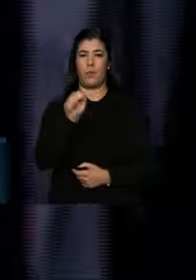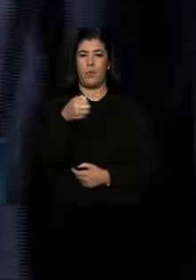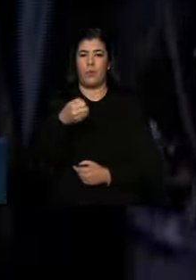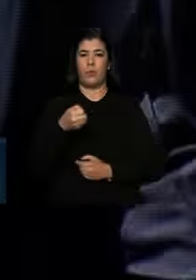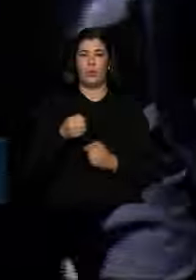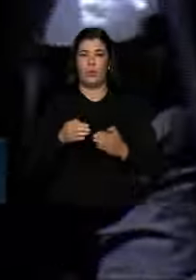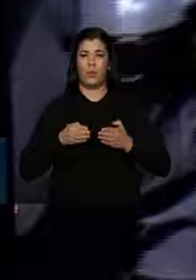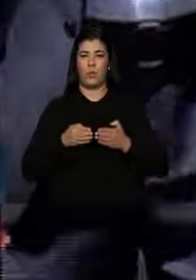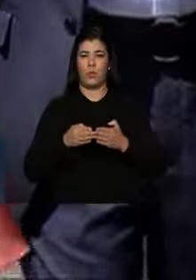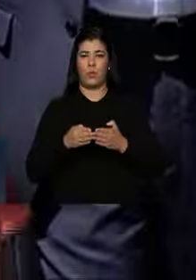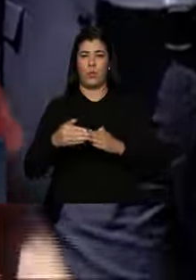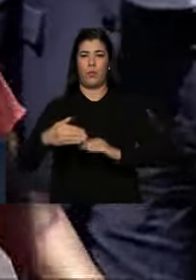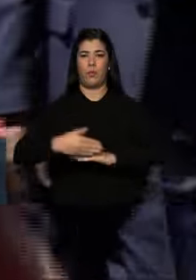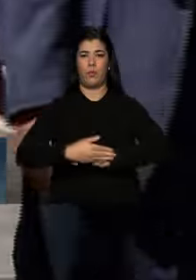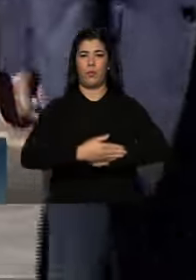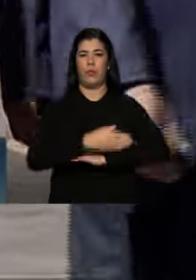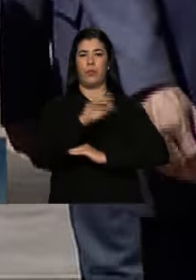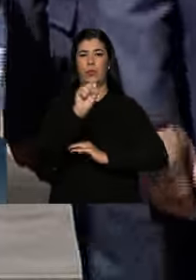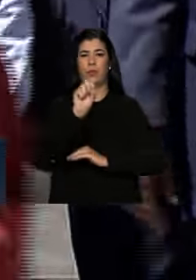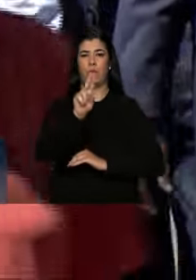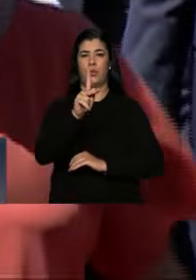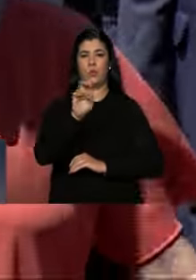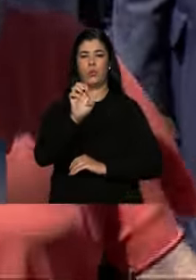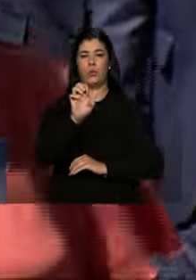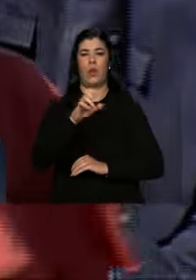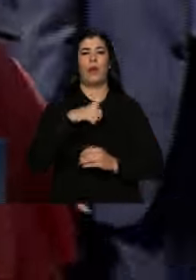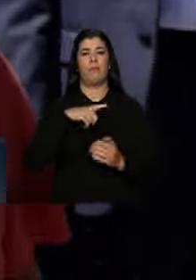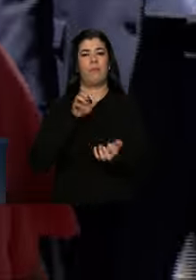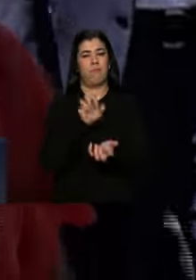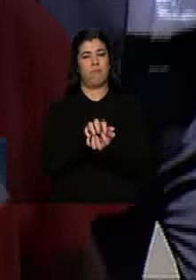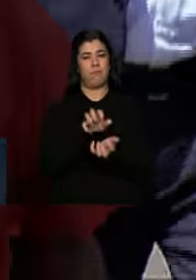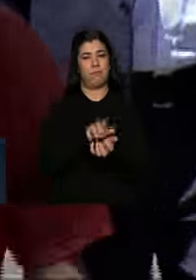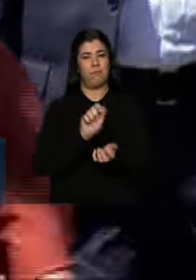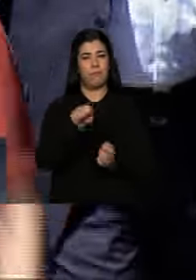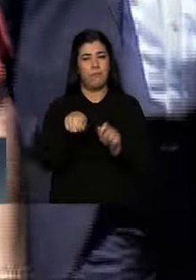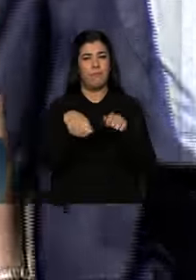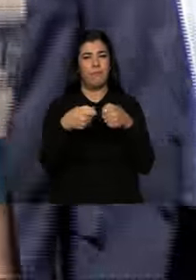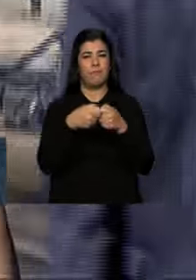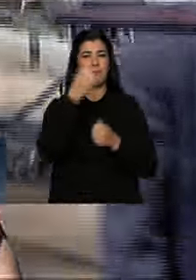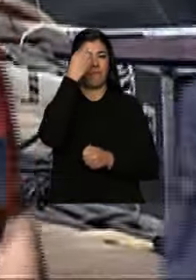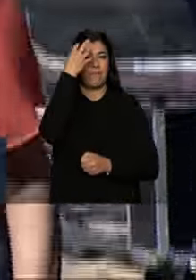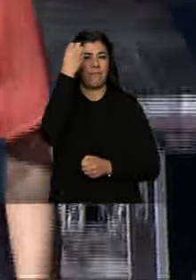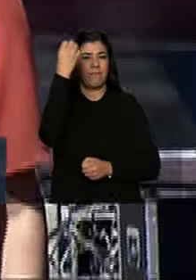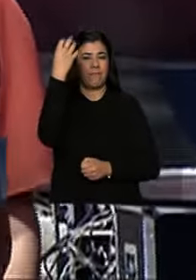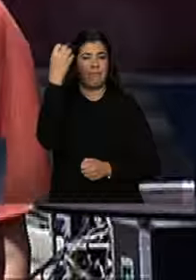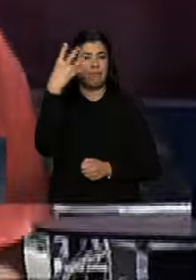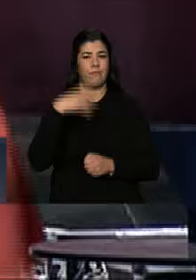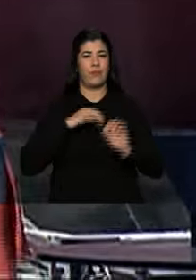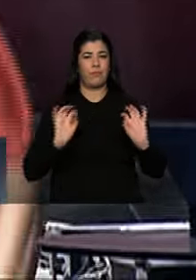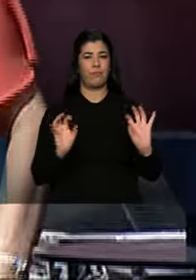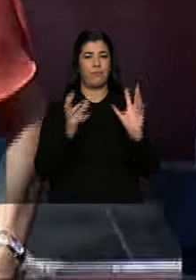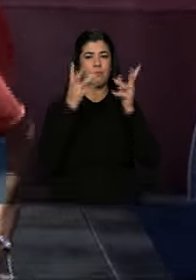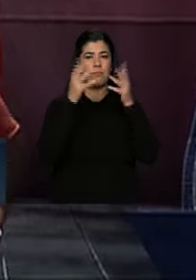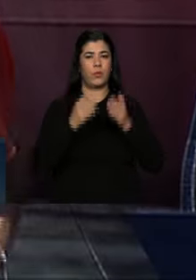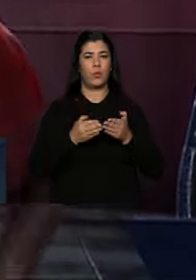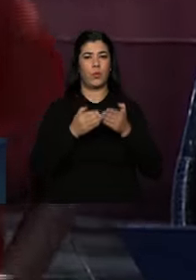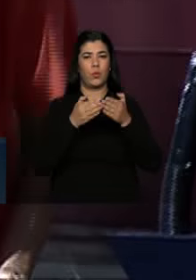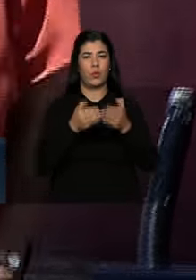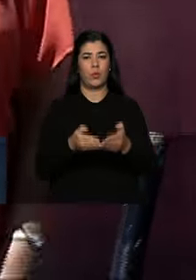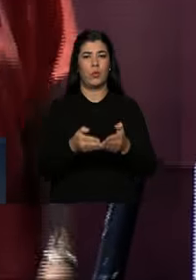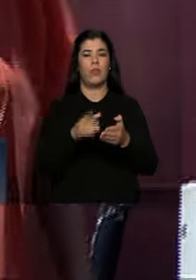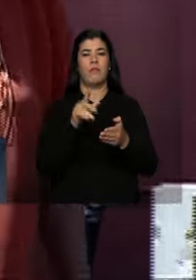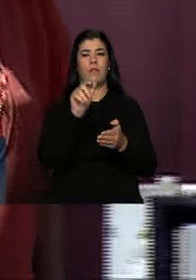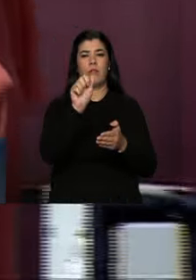Pernambuco, e participa da cerimônia que marca a viagem inaugural do petroleiro de grande porte André Rebouças e também